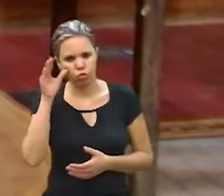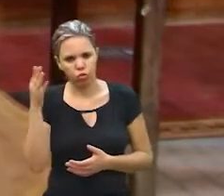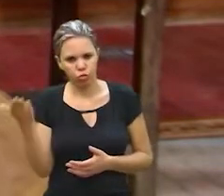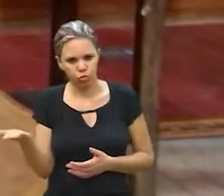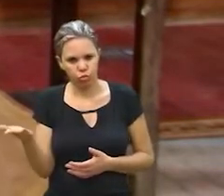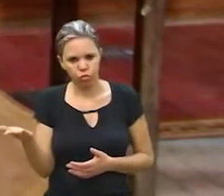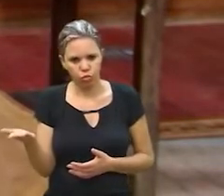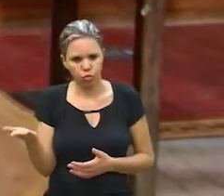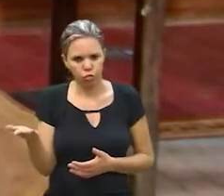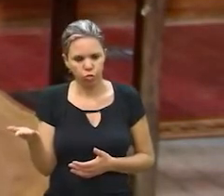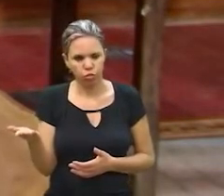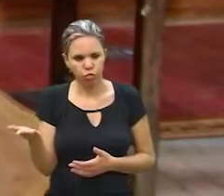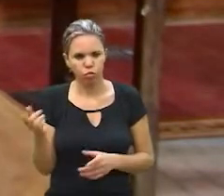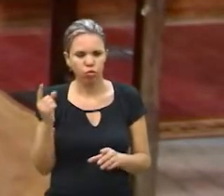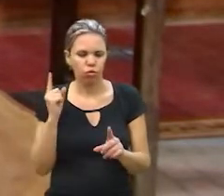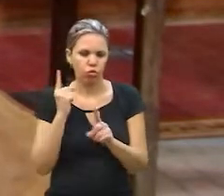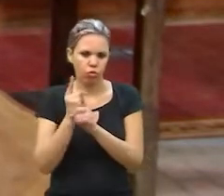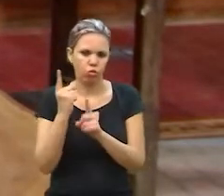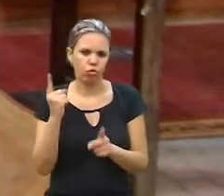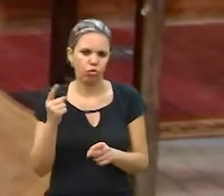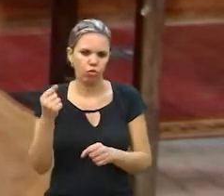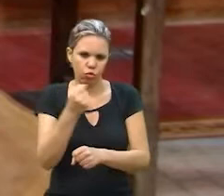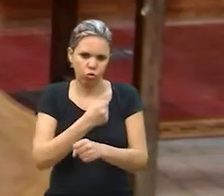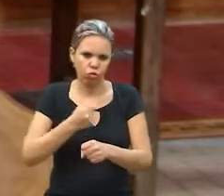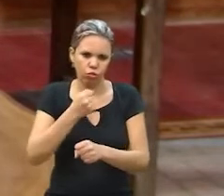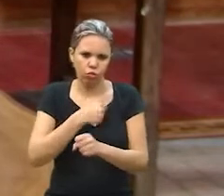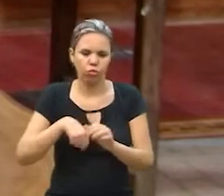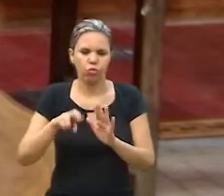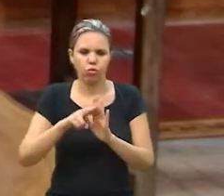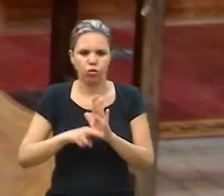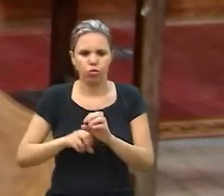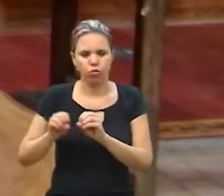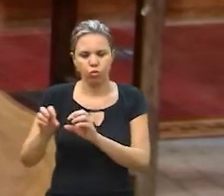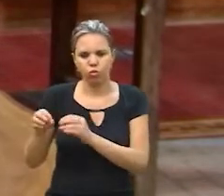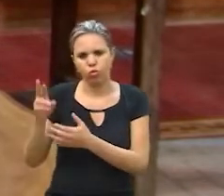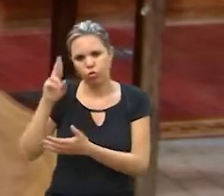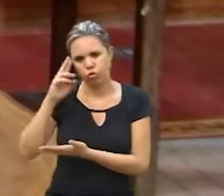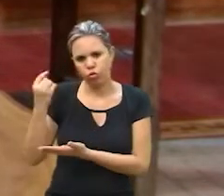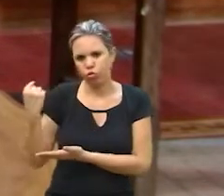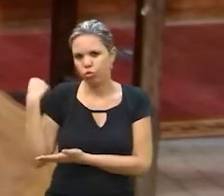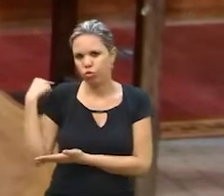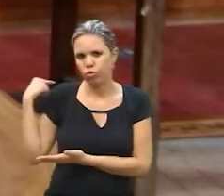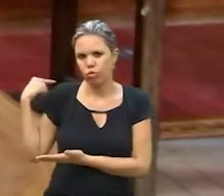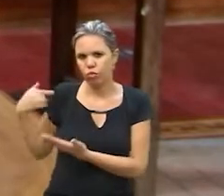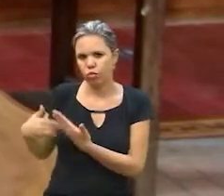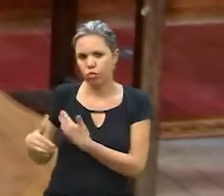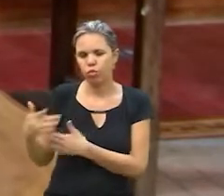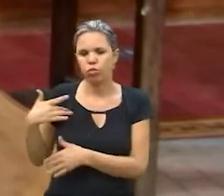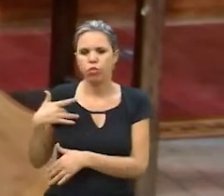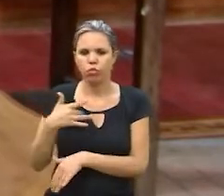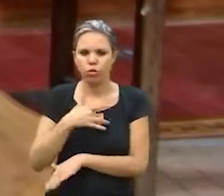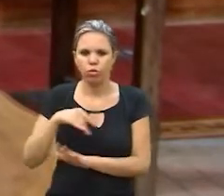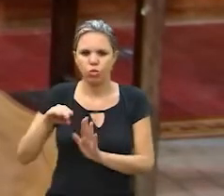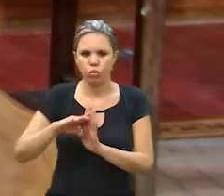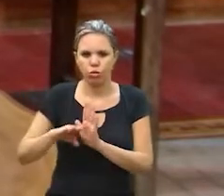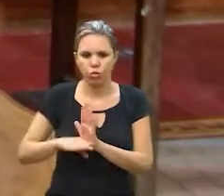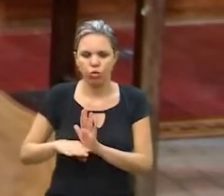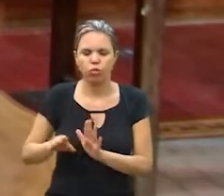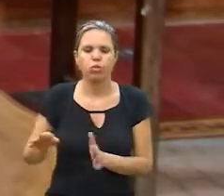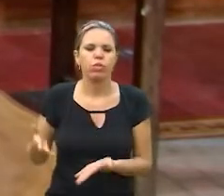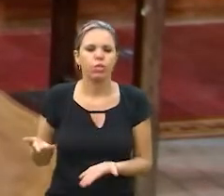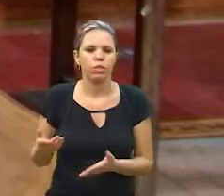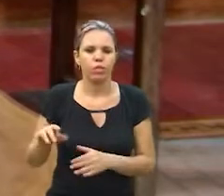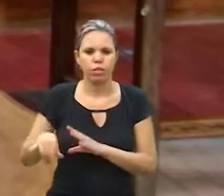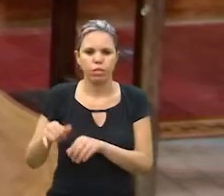curiosidade de encontrar as receitas que o chefe Ismael ensinou aqui pra gente na época lá do Saúde na Colher, é só entrar